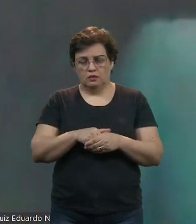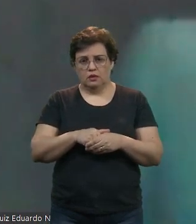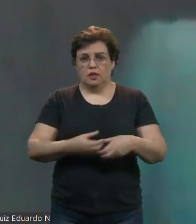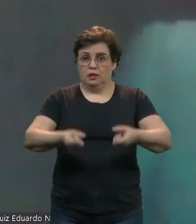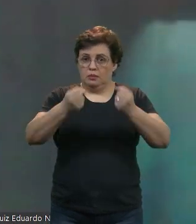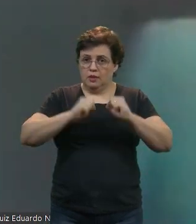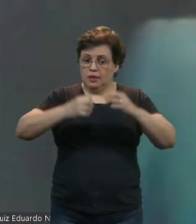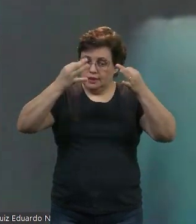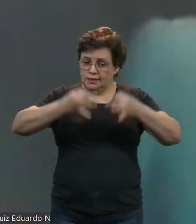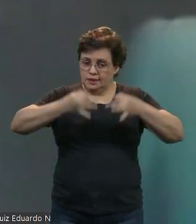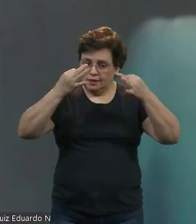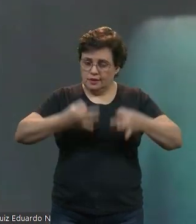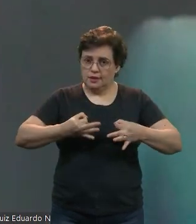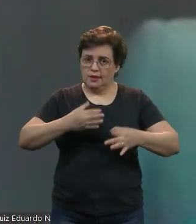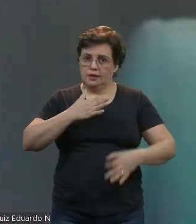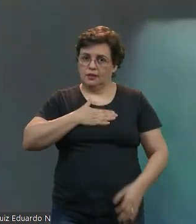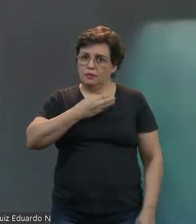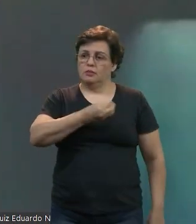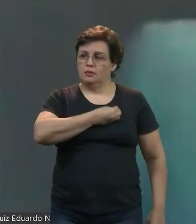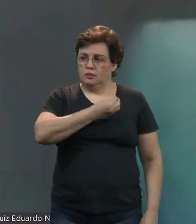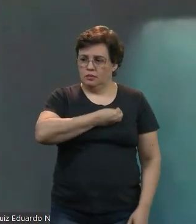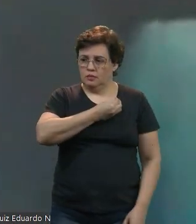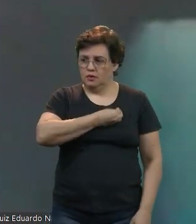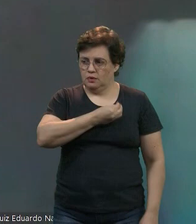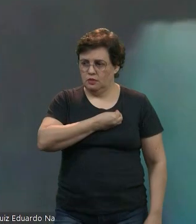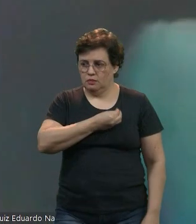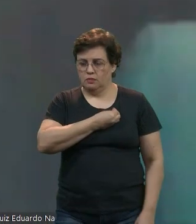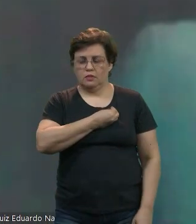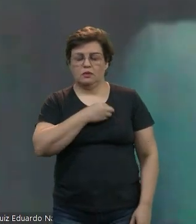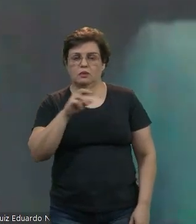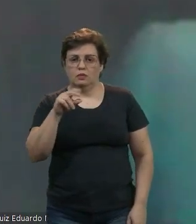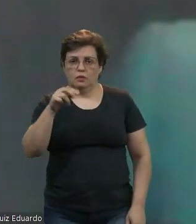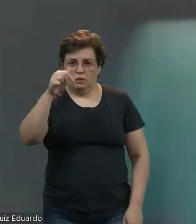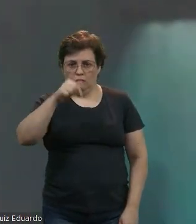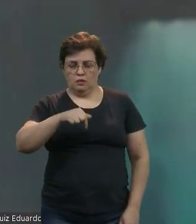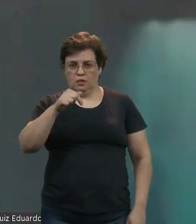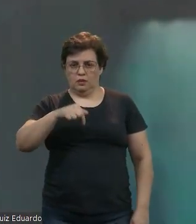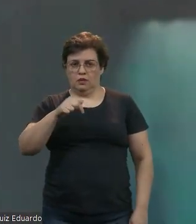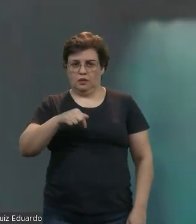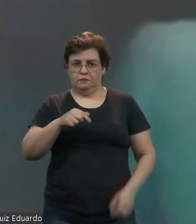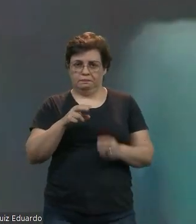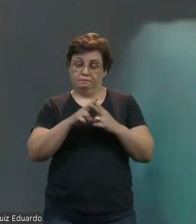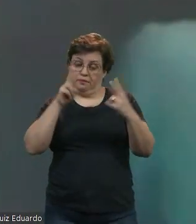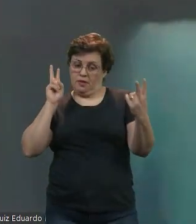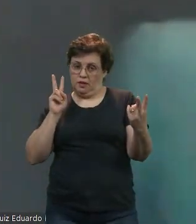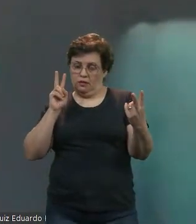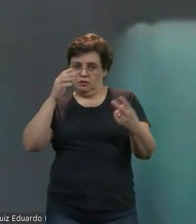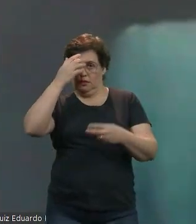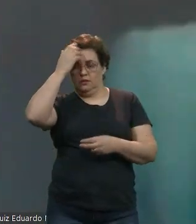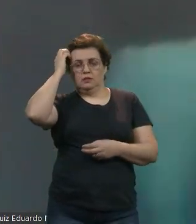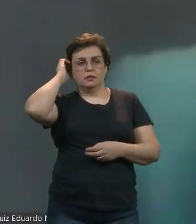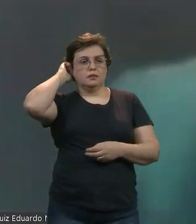minha presença, a minha participação, da mesma forma que aqui, a minha participação à distância.